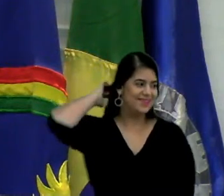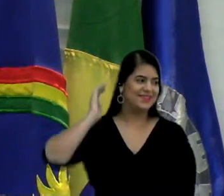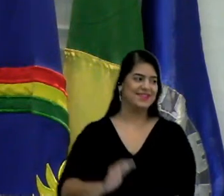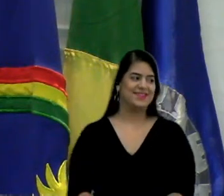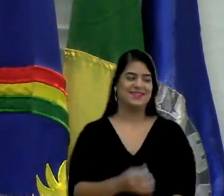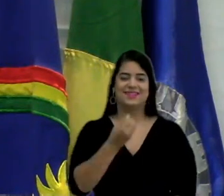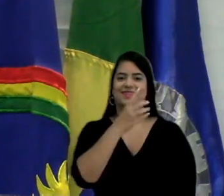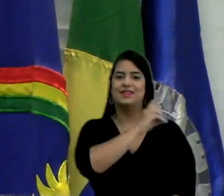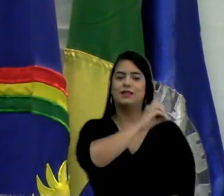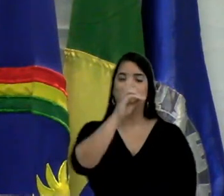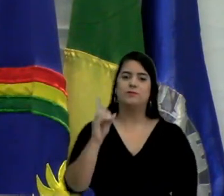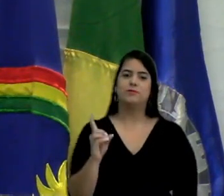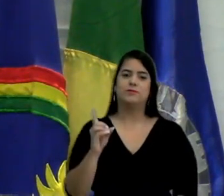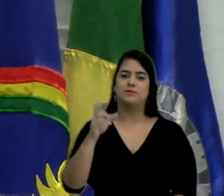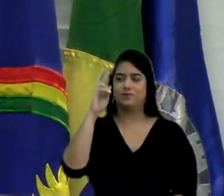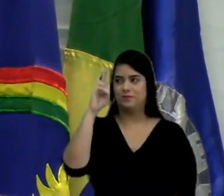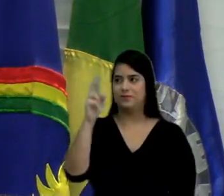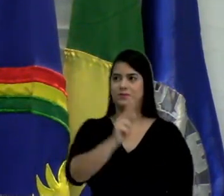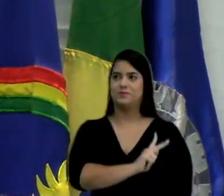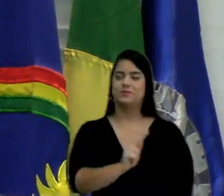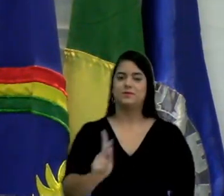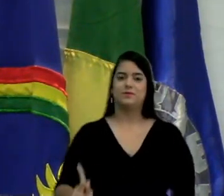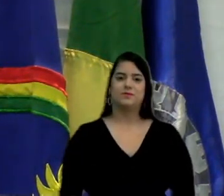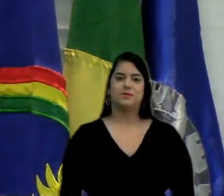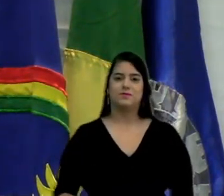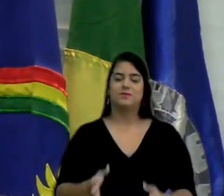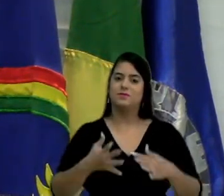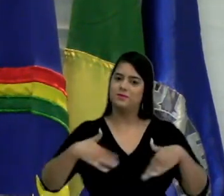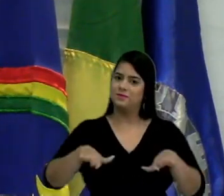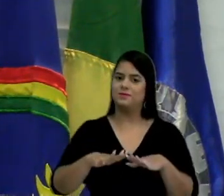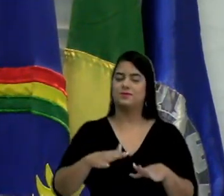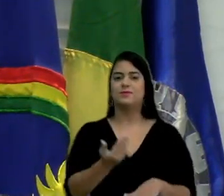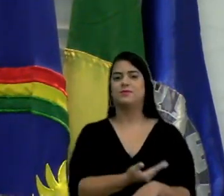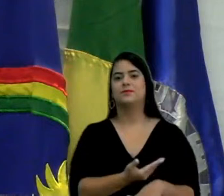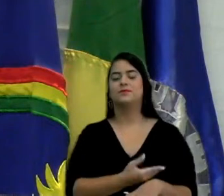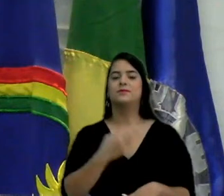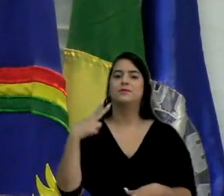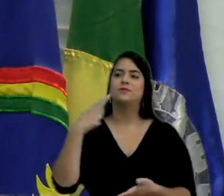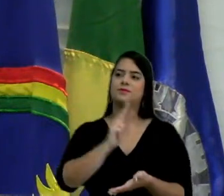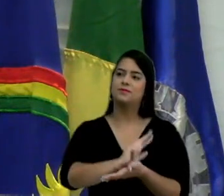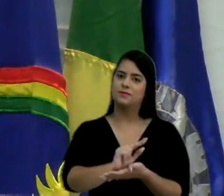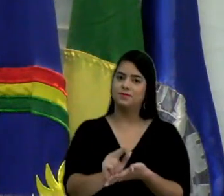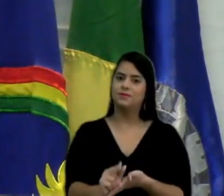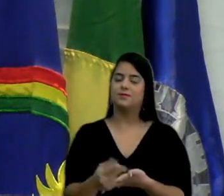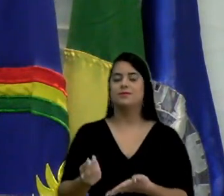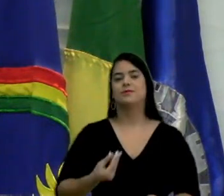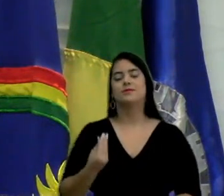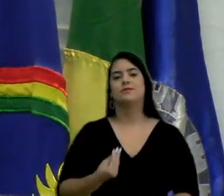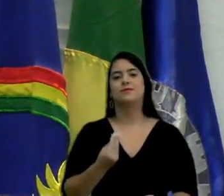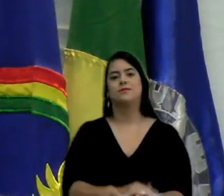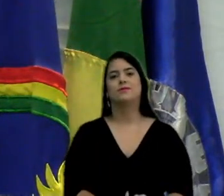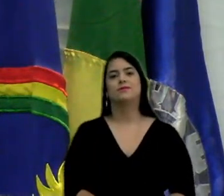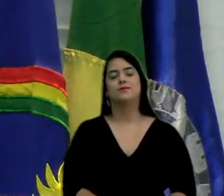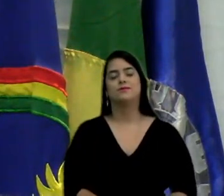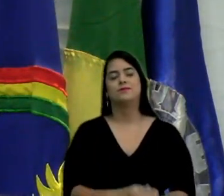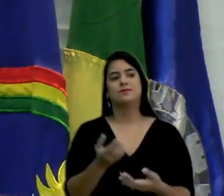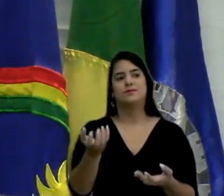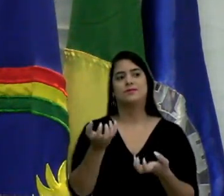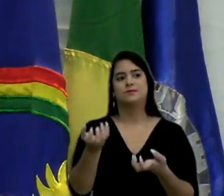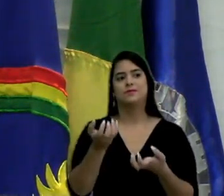Bom dia senhor presidente Bom dia a todos os colegas vereadores vereadoras aqui presentees